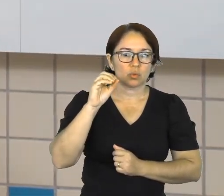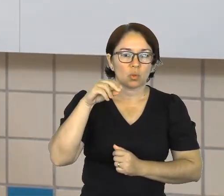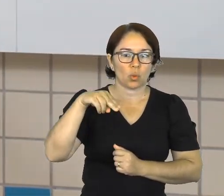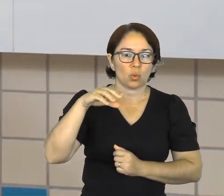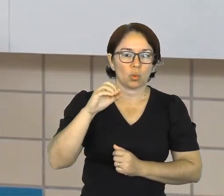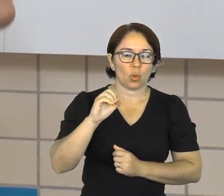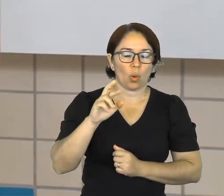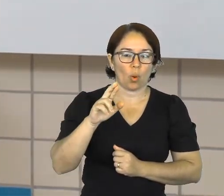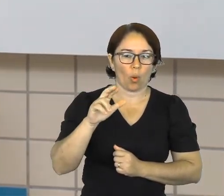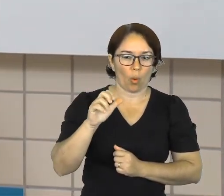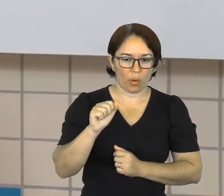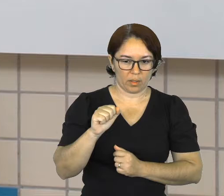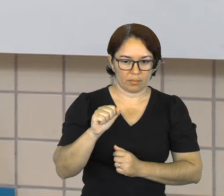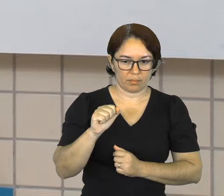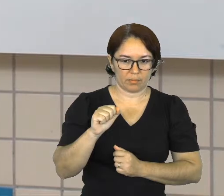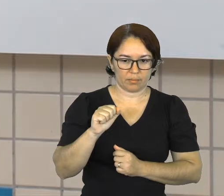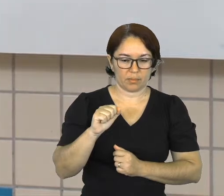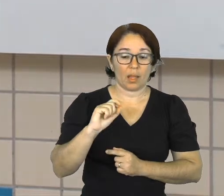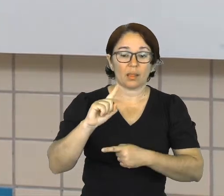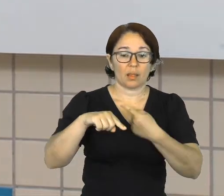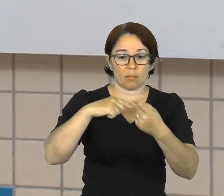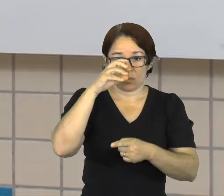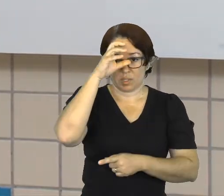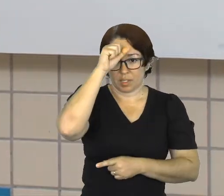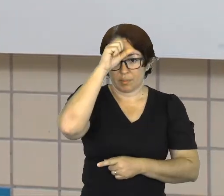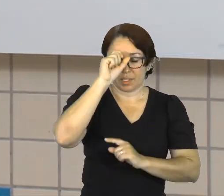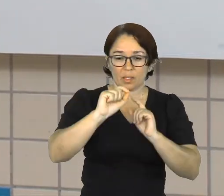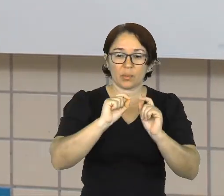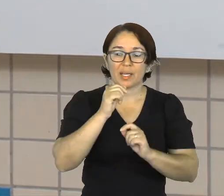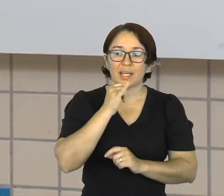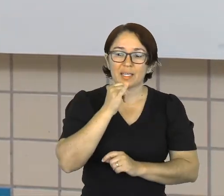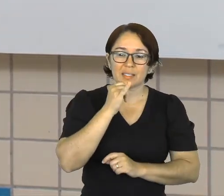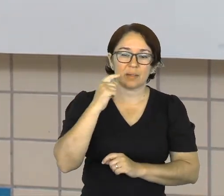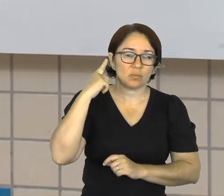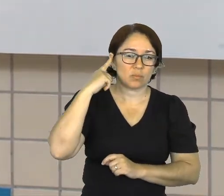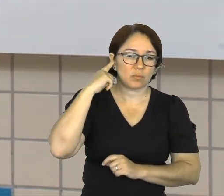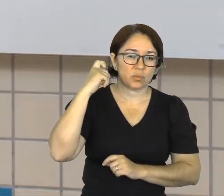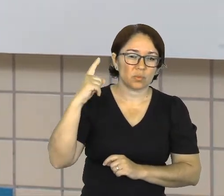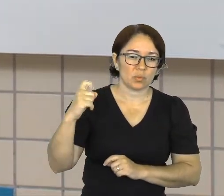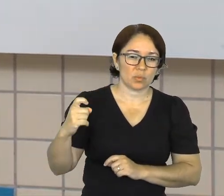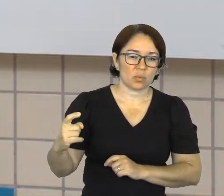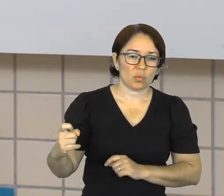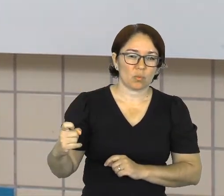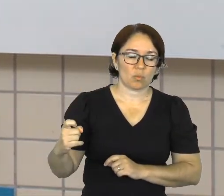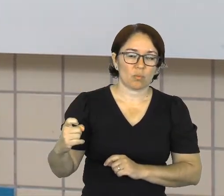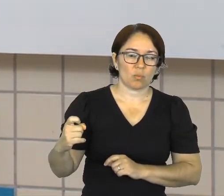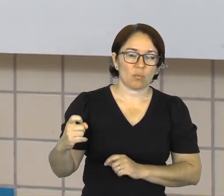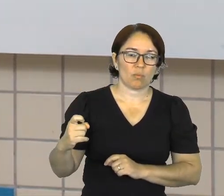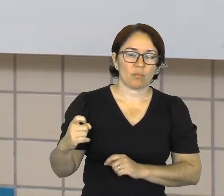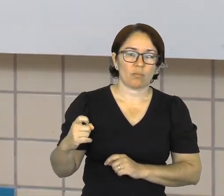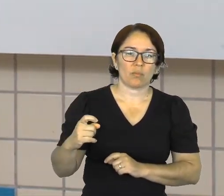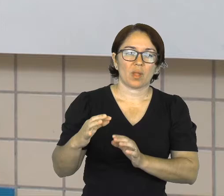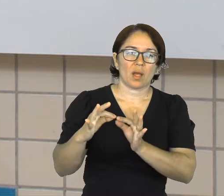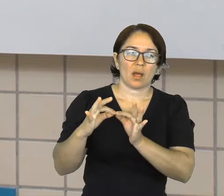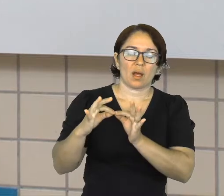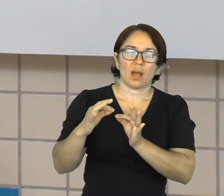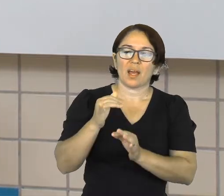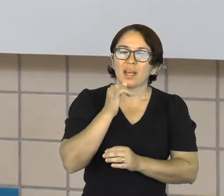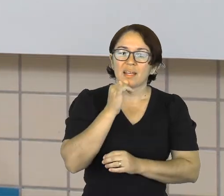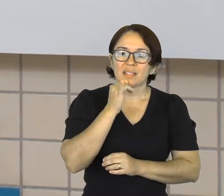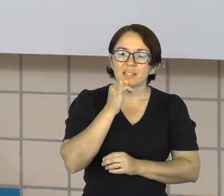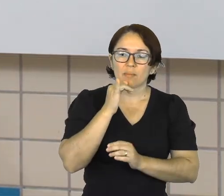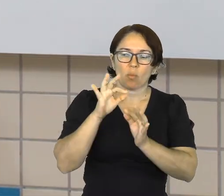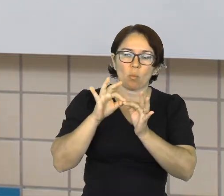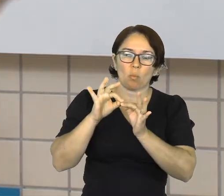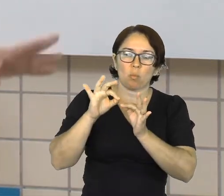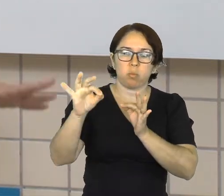a velocidade do som. E aí a gente vai perceber como que a velocidade do som ocorre nos meios